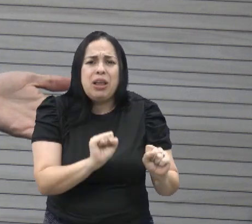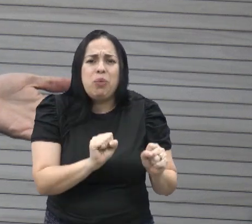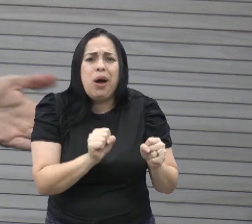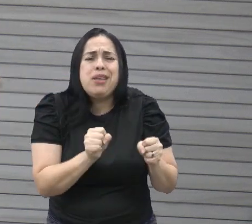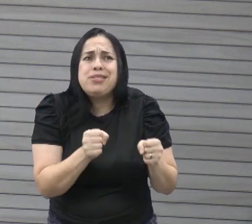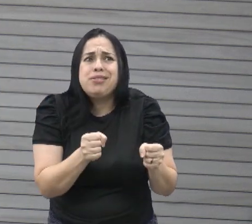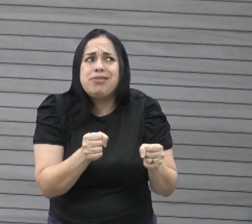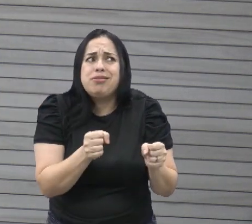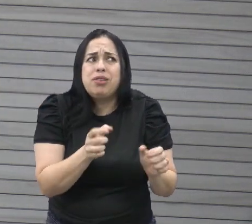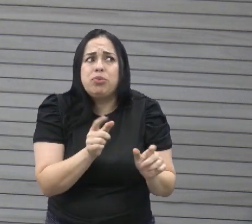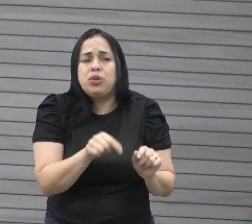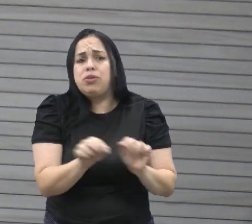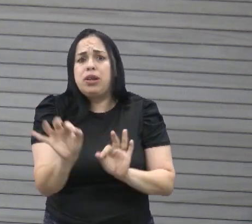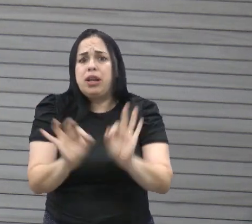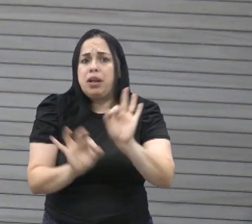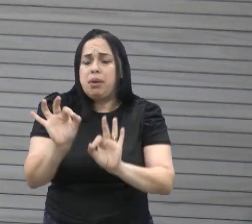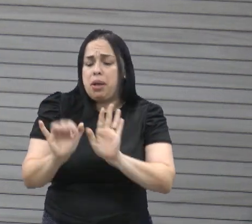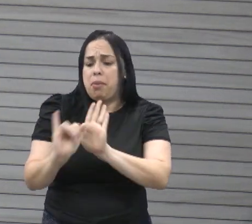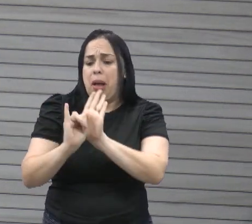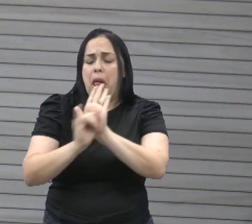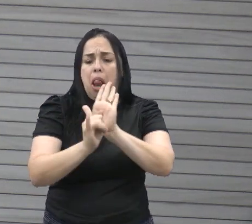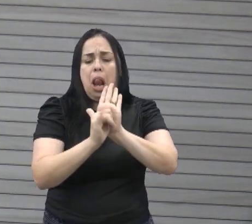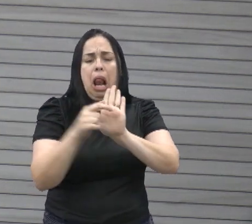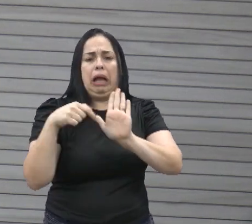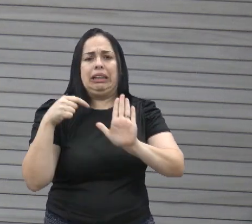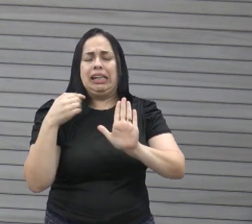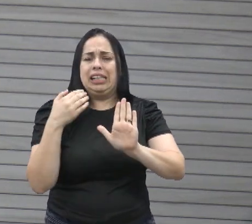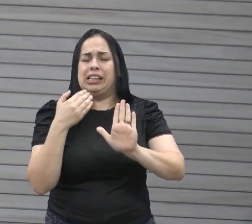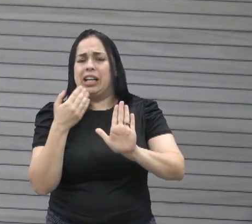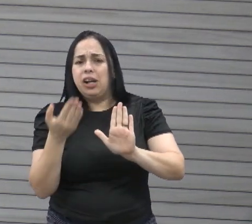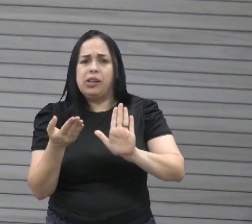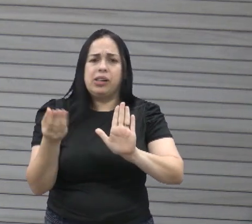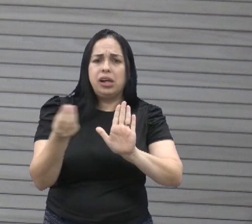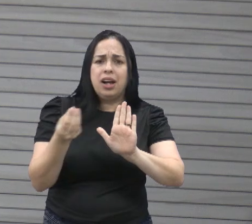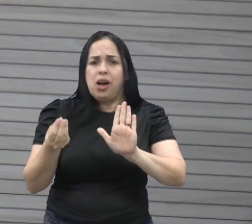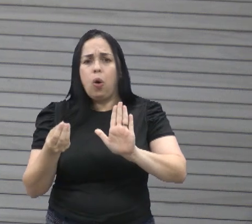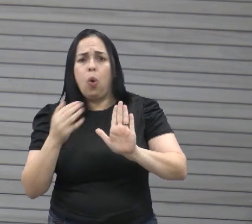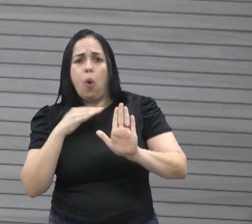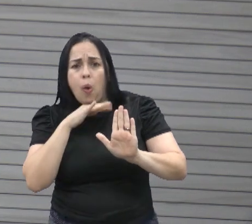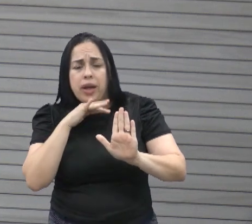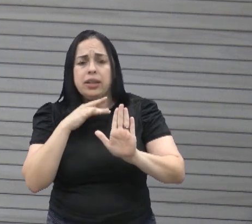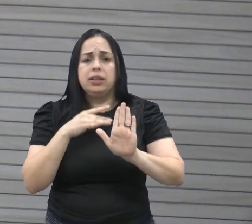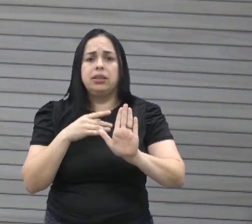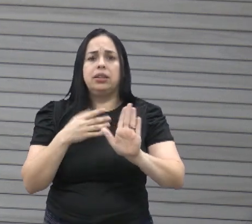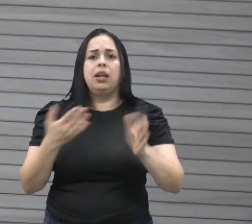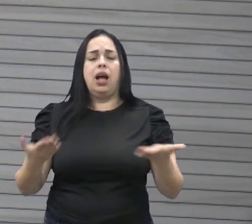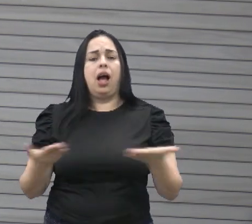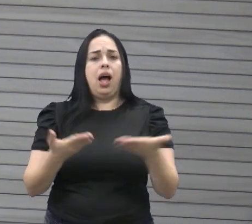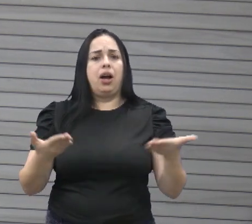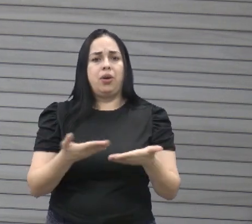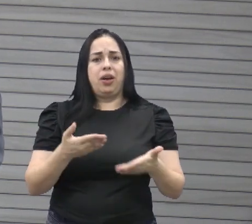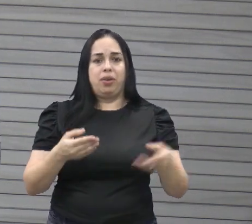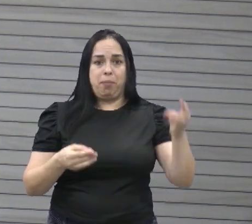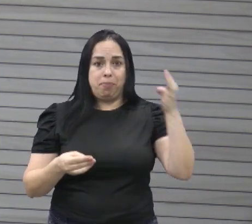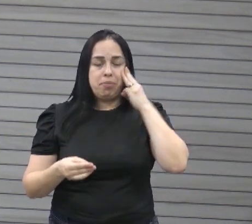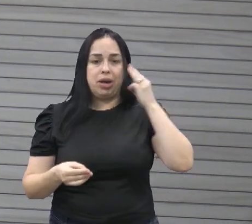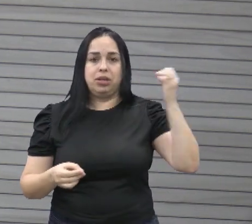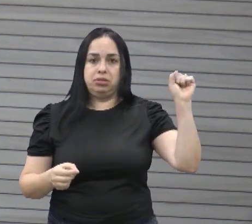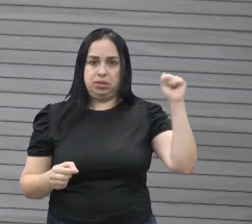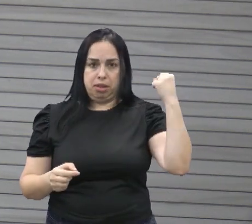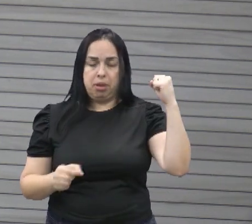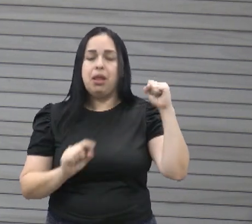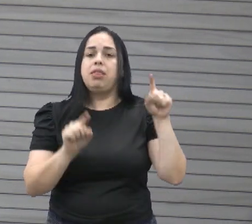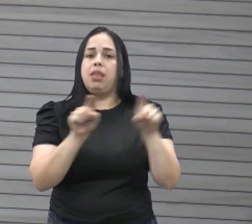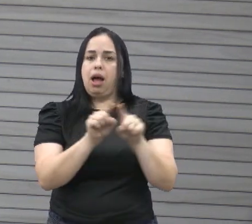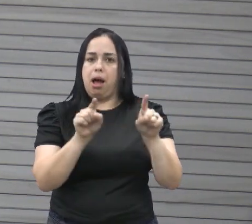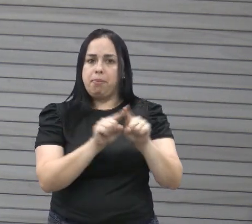está aparecendo. A gente vê vários editais que não deram certo. Agora, né? O vereador Marcão da Academia, que faz parte também da comissão,